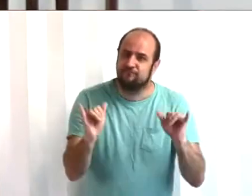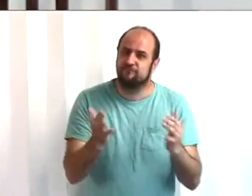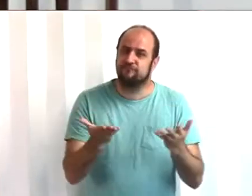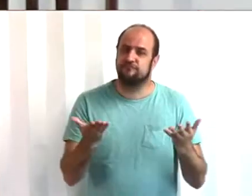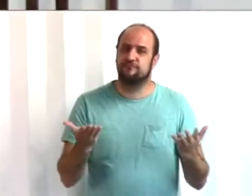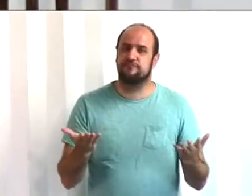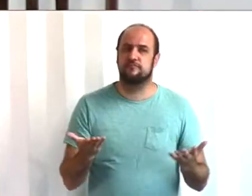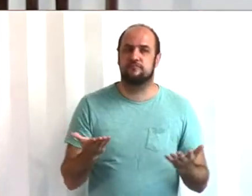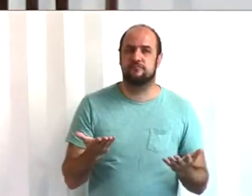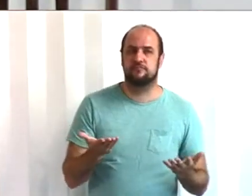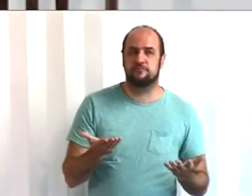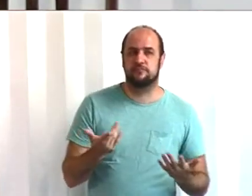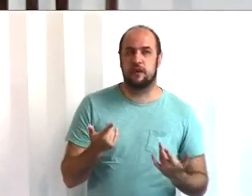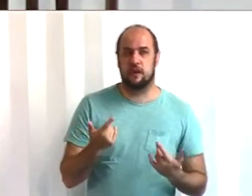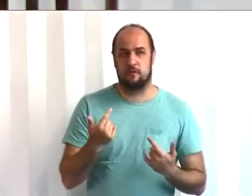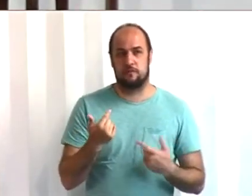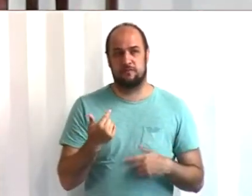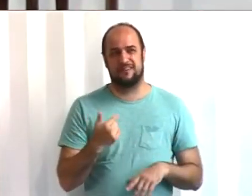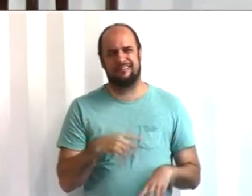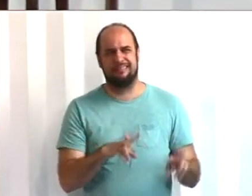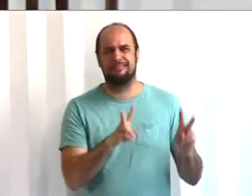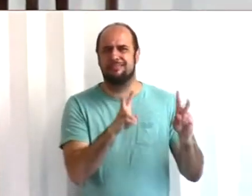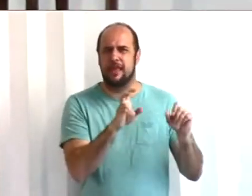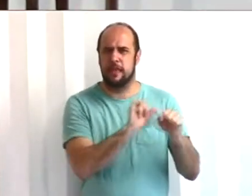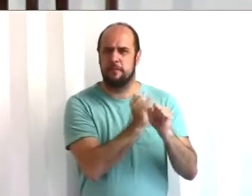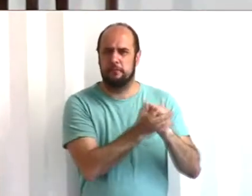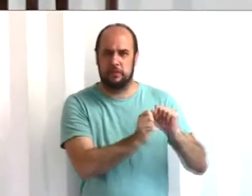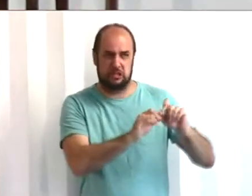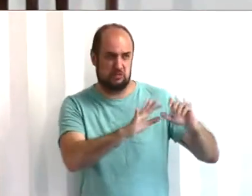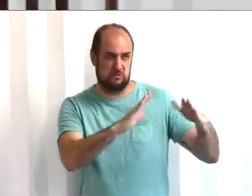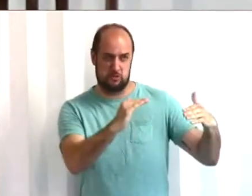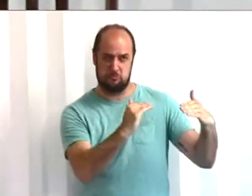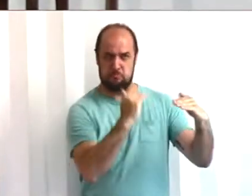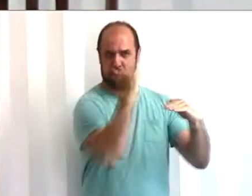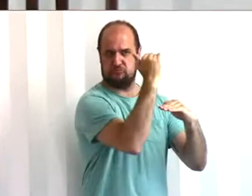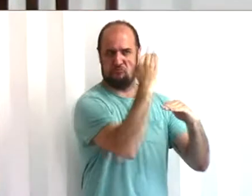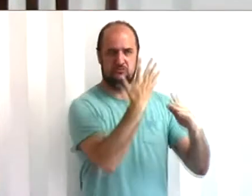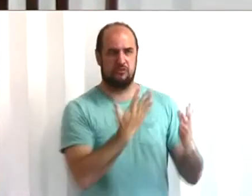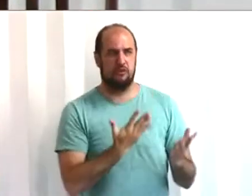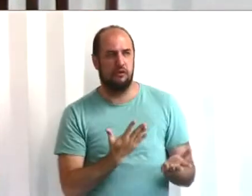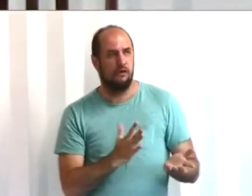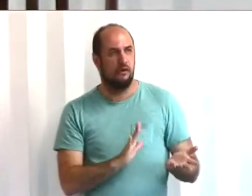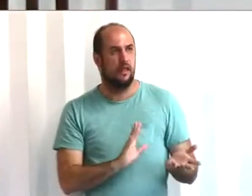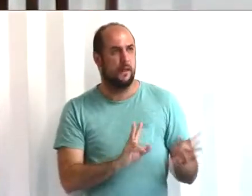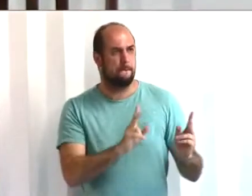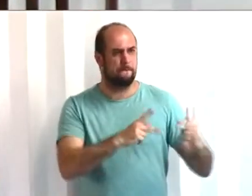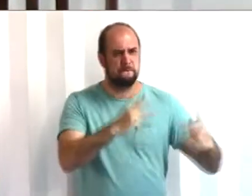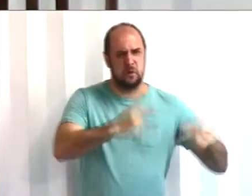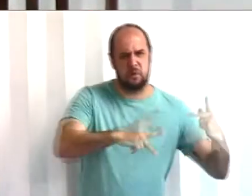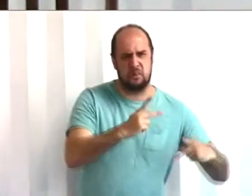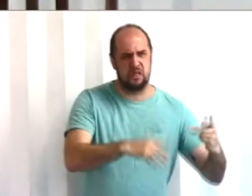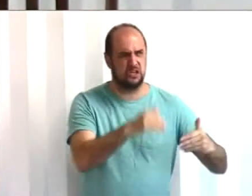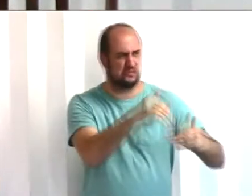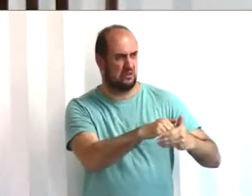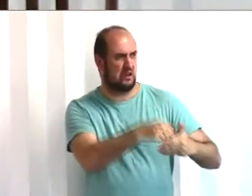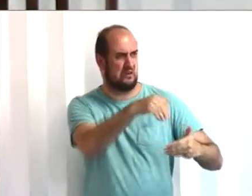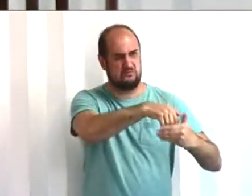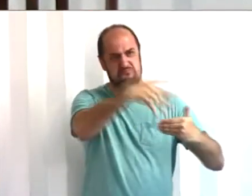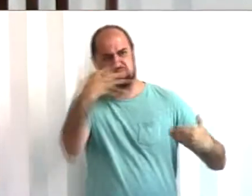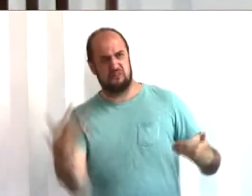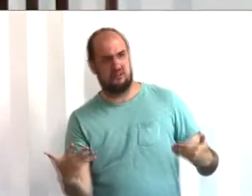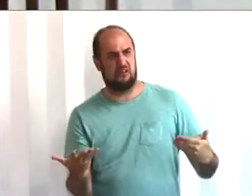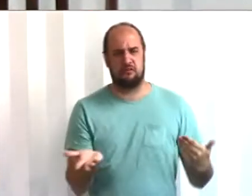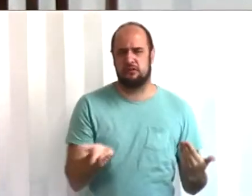manhã, apesar de assuntos como pandemia dominarem, apesar de assuntos como política interna, política